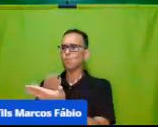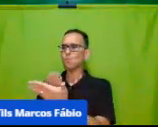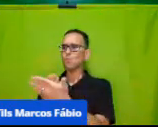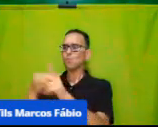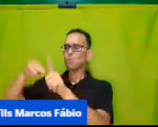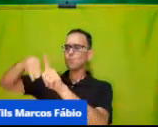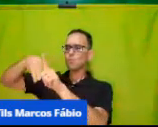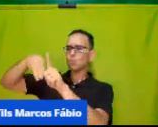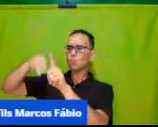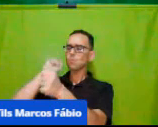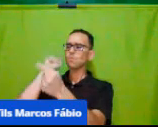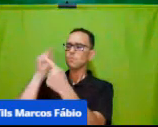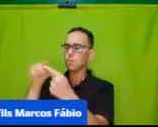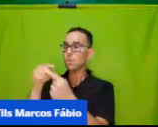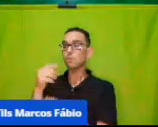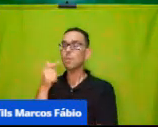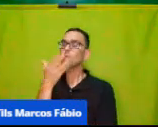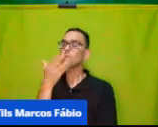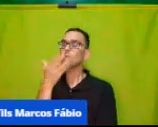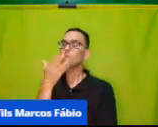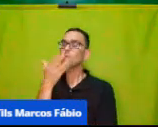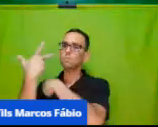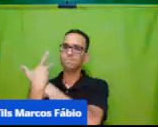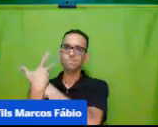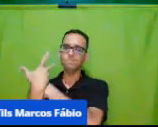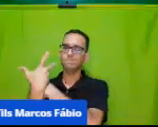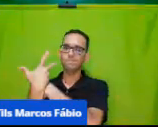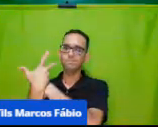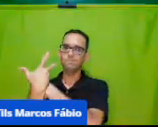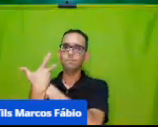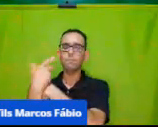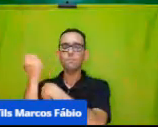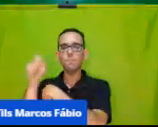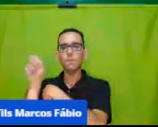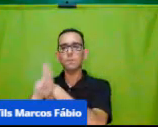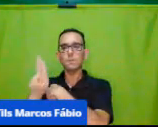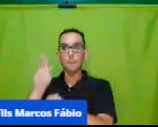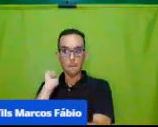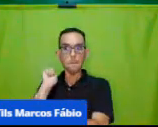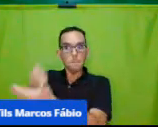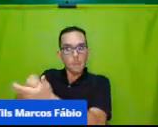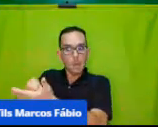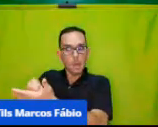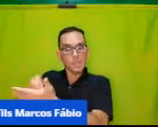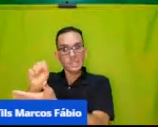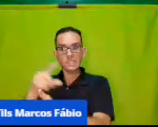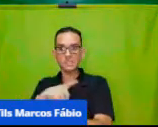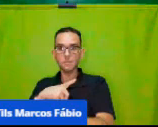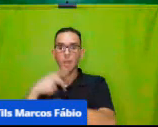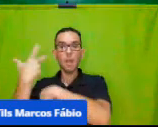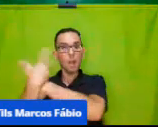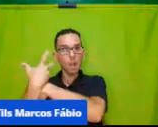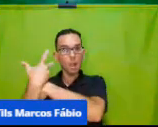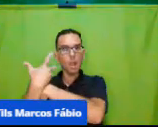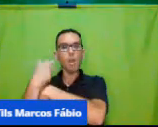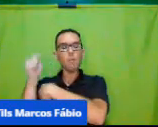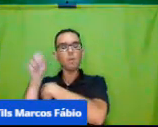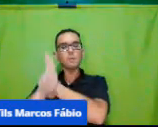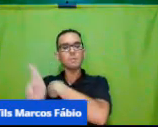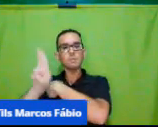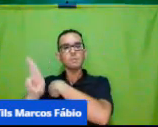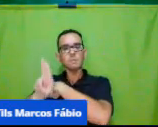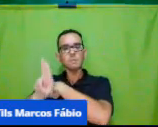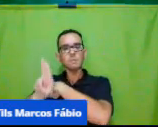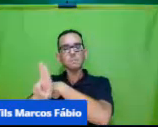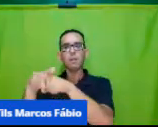de gravação, né? Eu teria que utilizar na forma paga, né? Se gravasse, eu poderia estar me utilizando mais dessa ferramenta